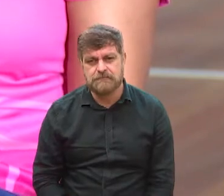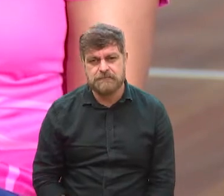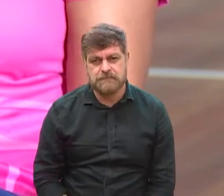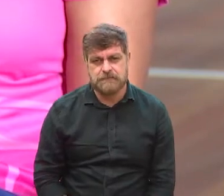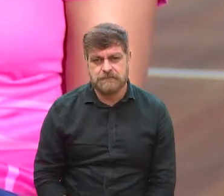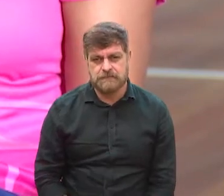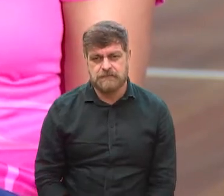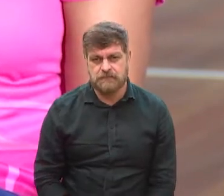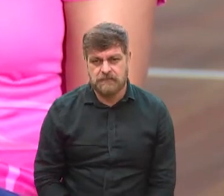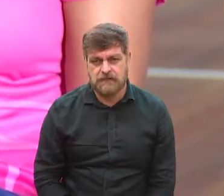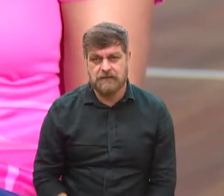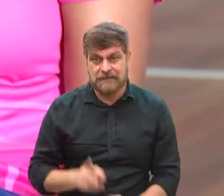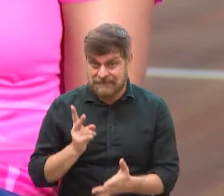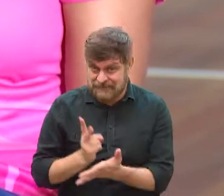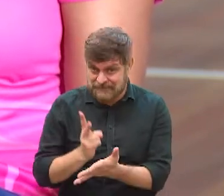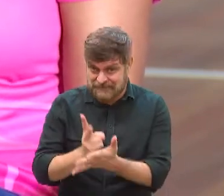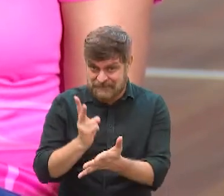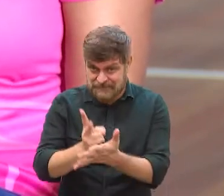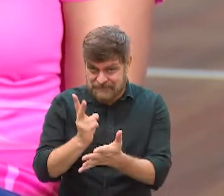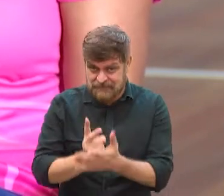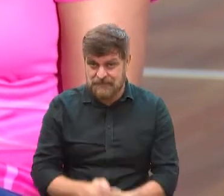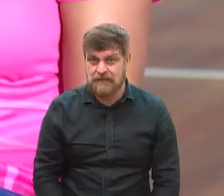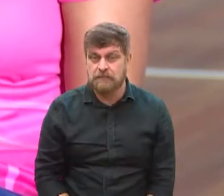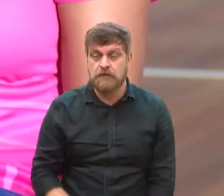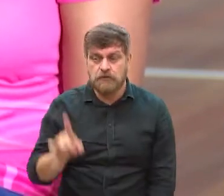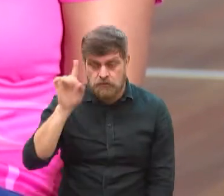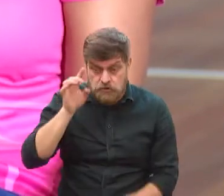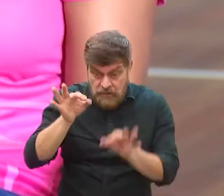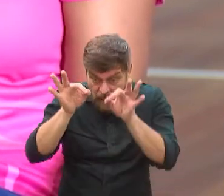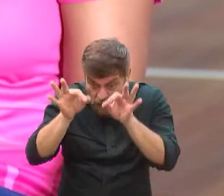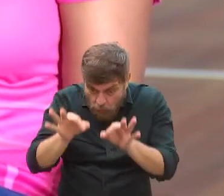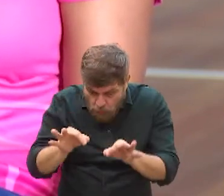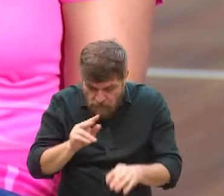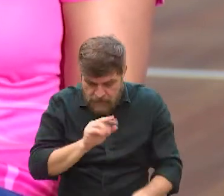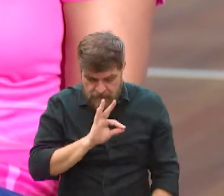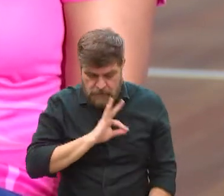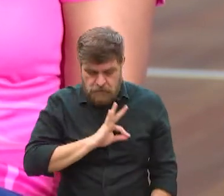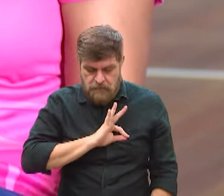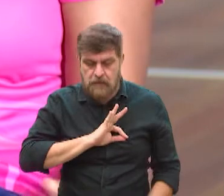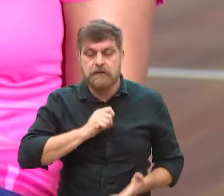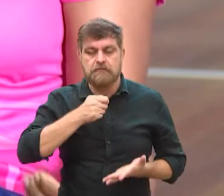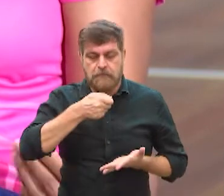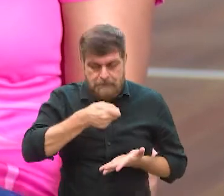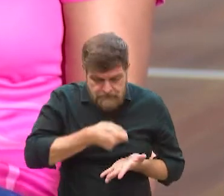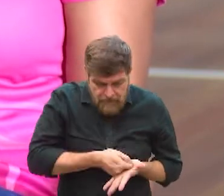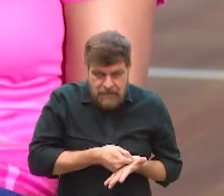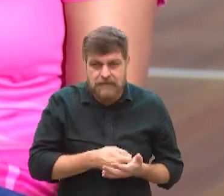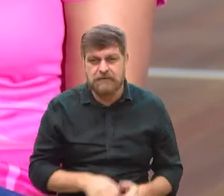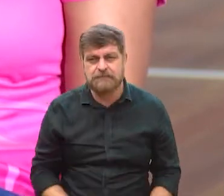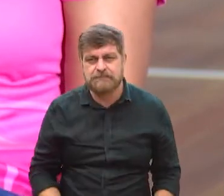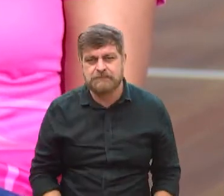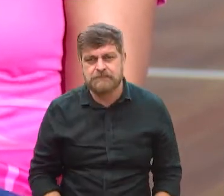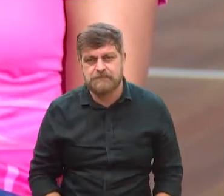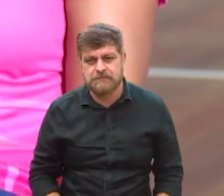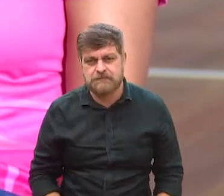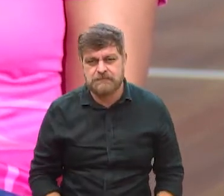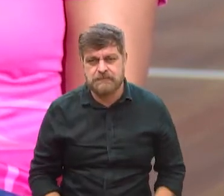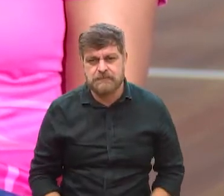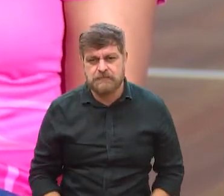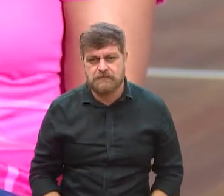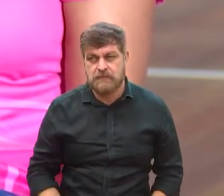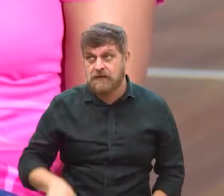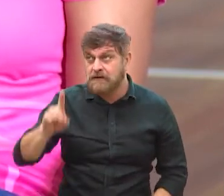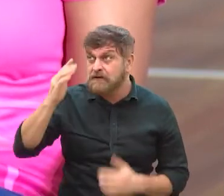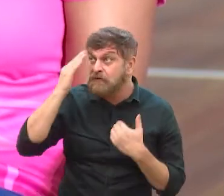Eles procuram sempre, né, estar em dia, sempre estão em dia com a gente, com pagamento, salário, essas coisas.